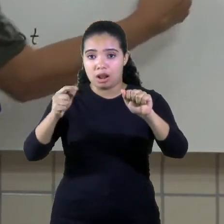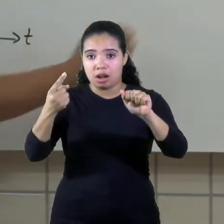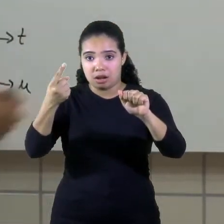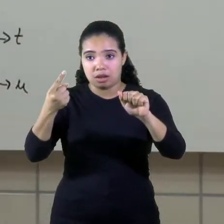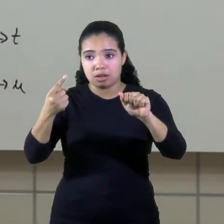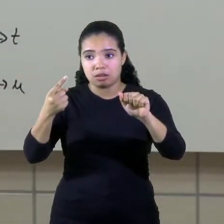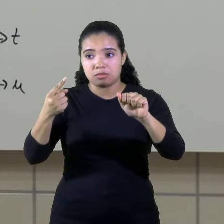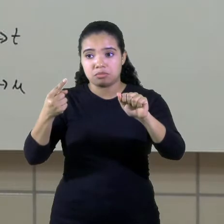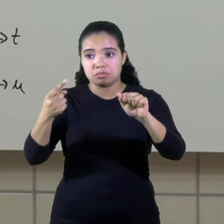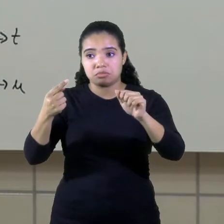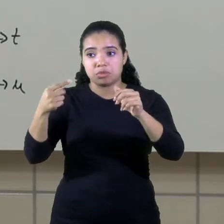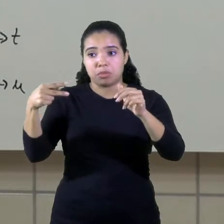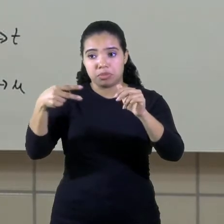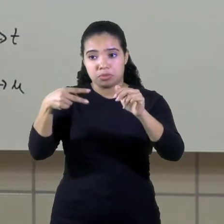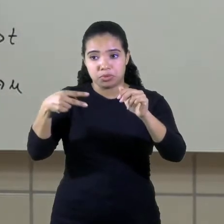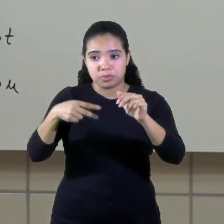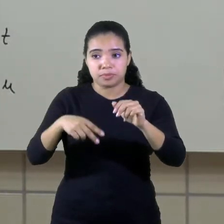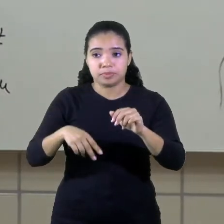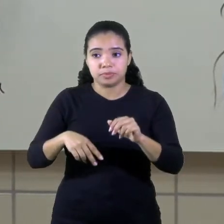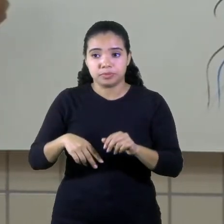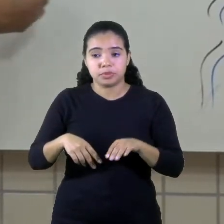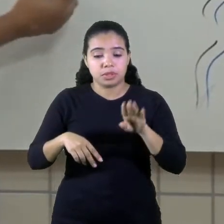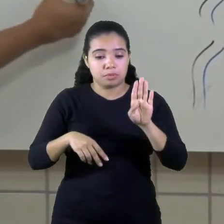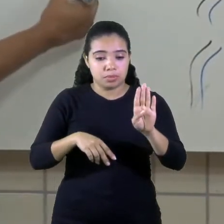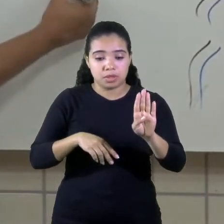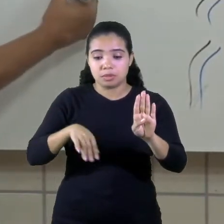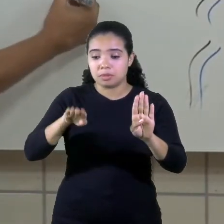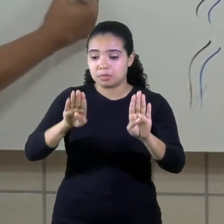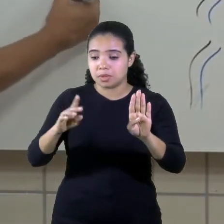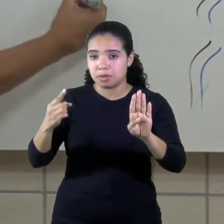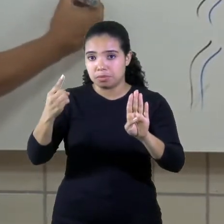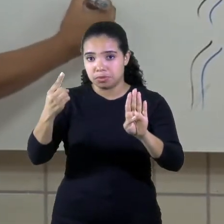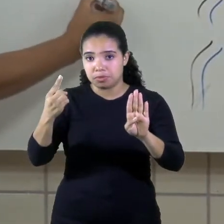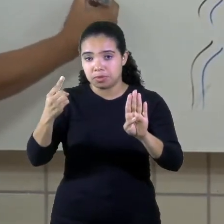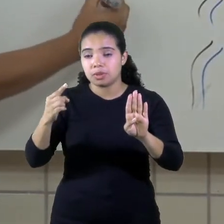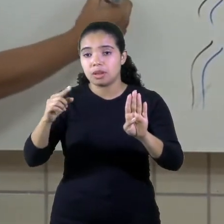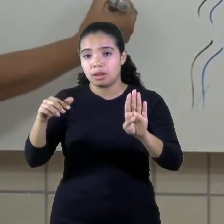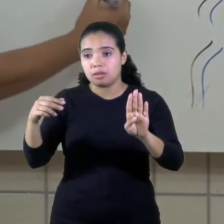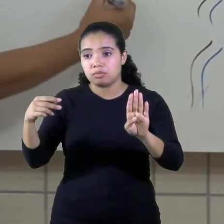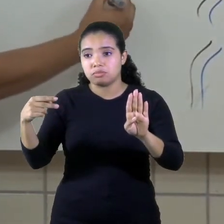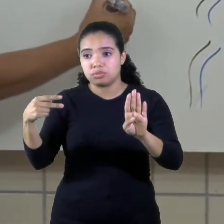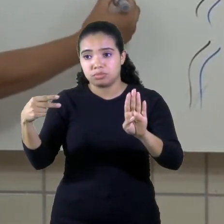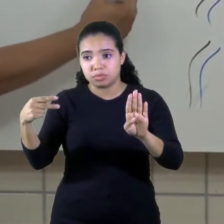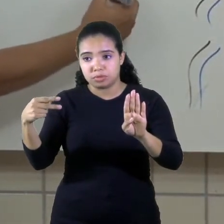Ok? O ponto B e o ponto B' também são pontos correspondentes.